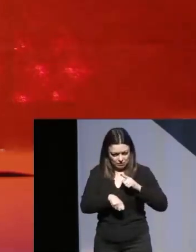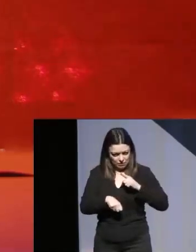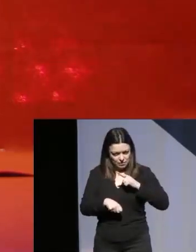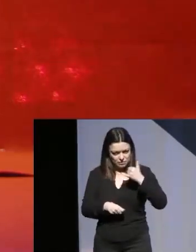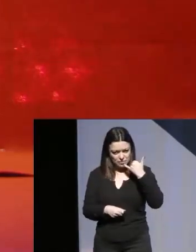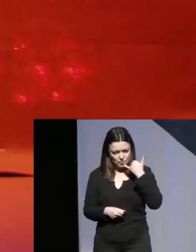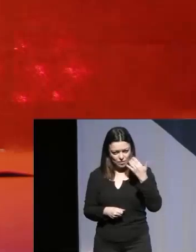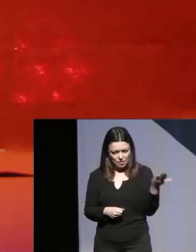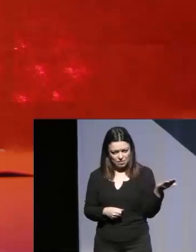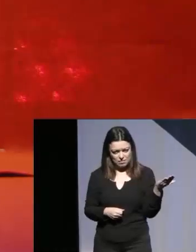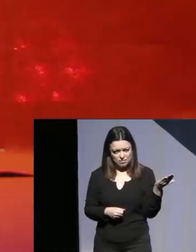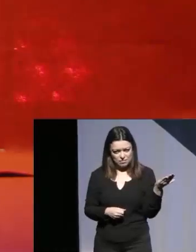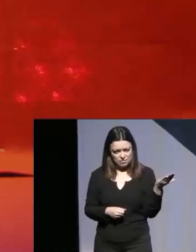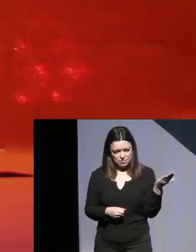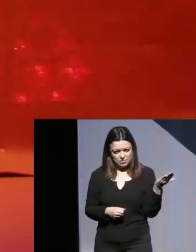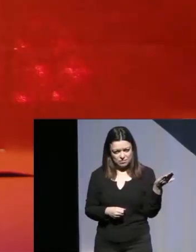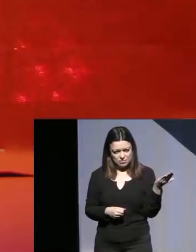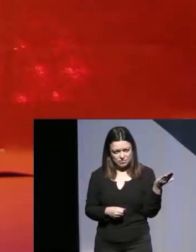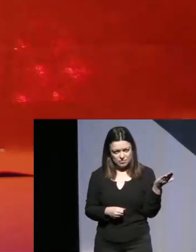celular?